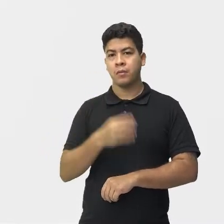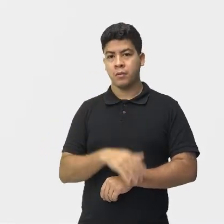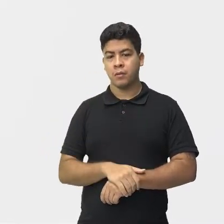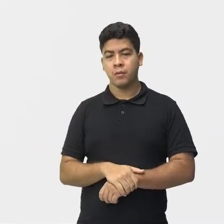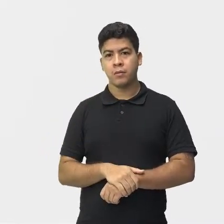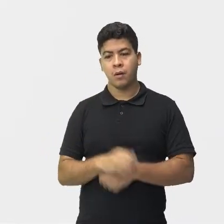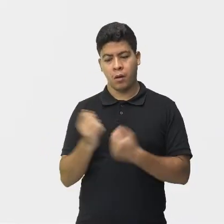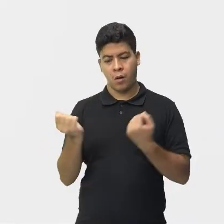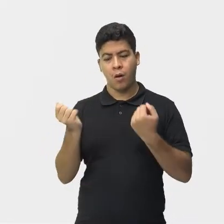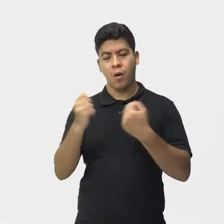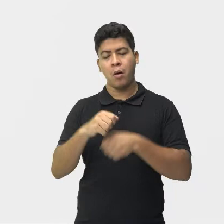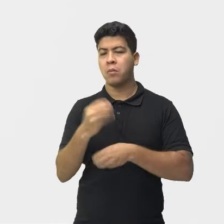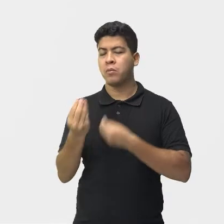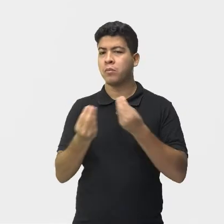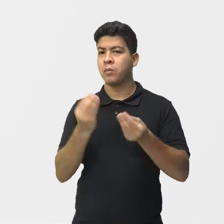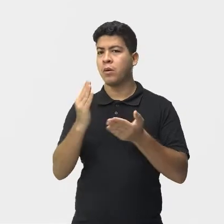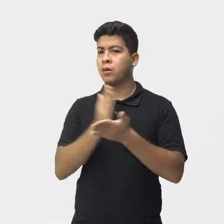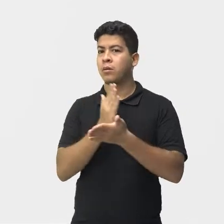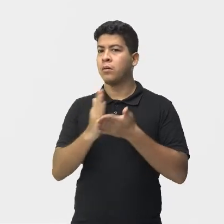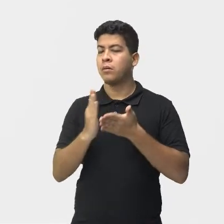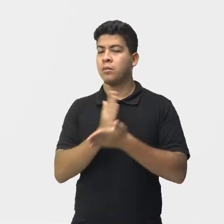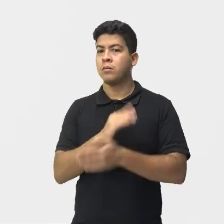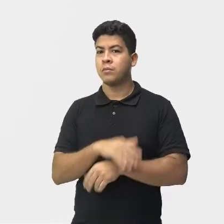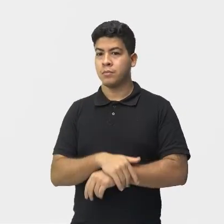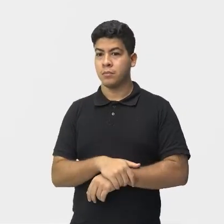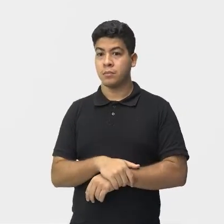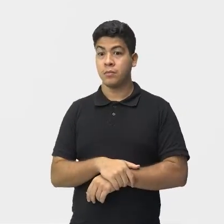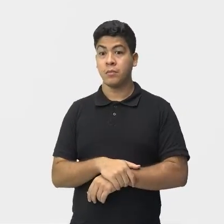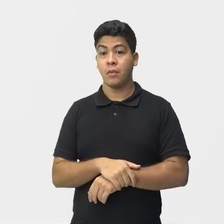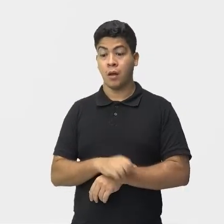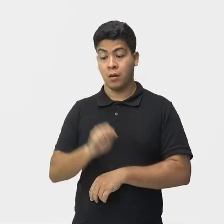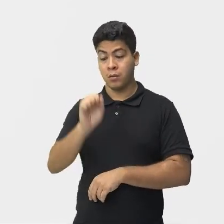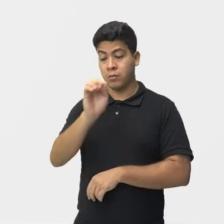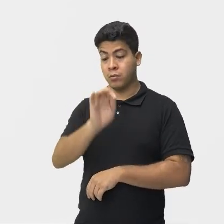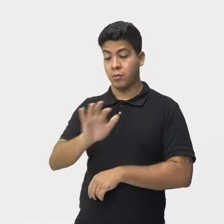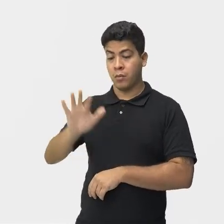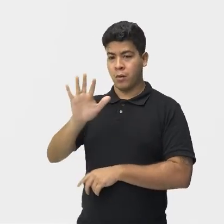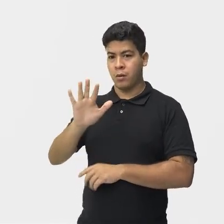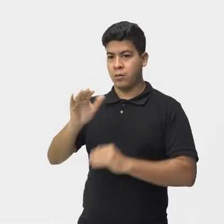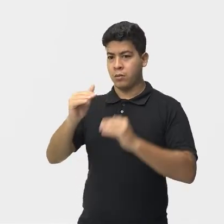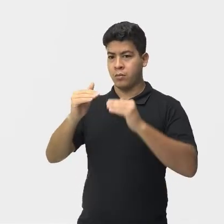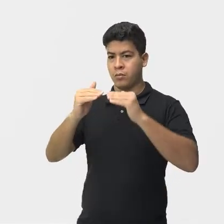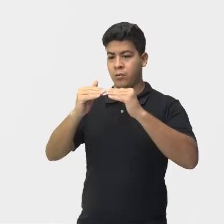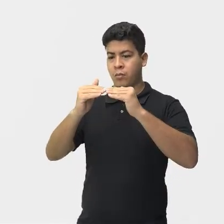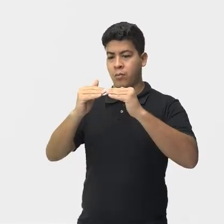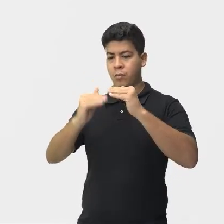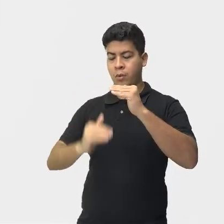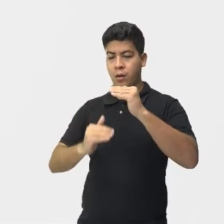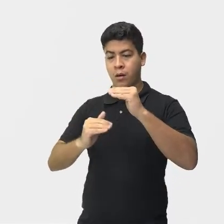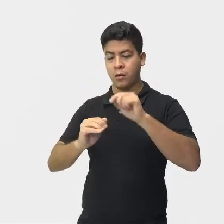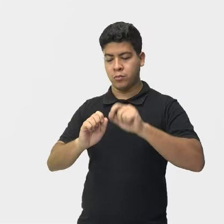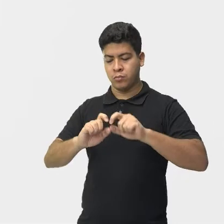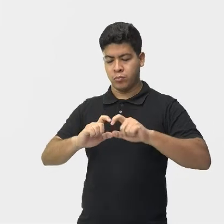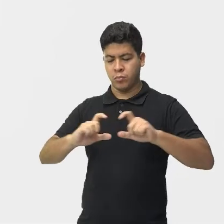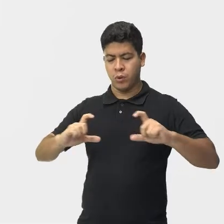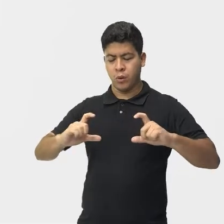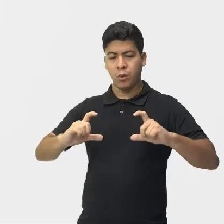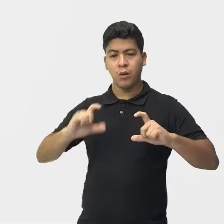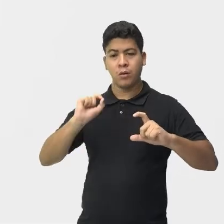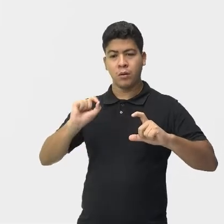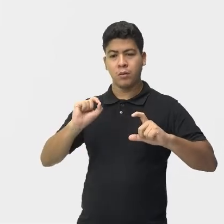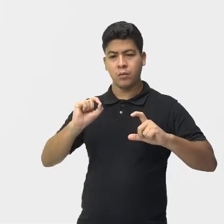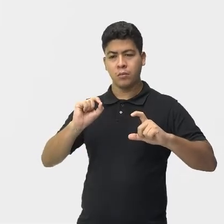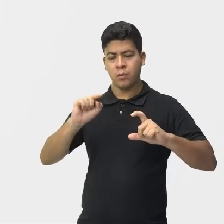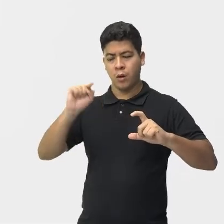trabalho pela área do gráfico, ou seja, essa área que está abaixo da curva que representa o gráfico, que eu estou